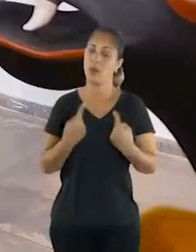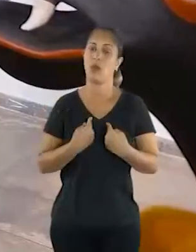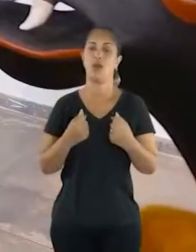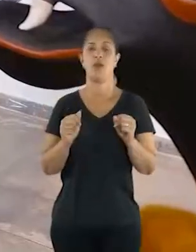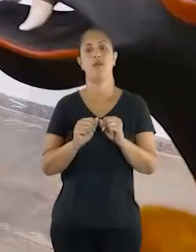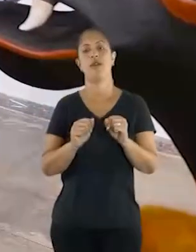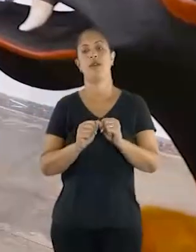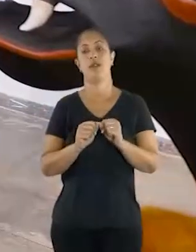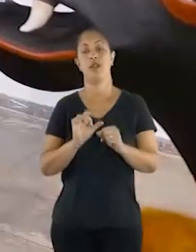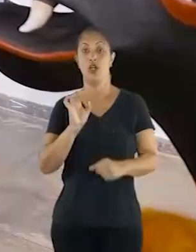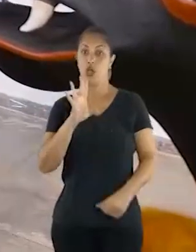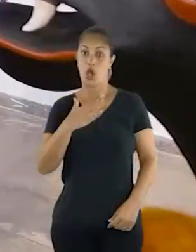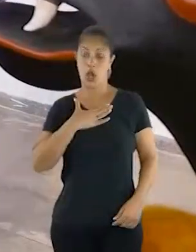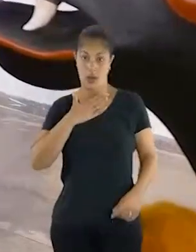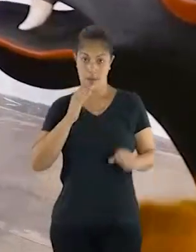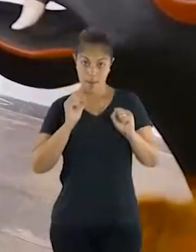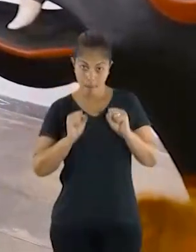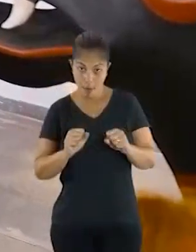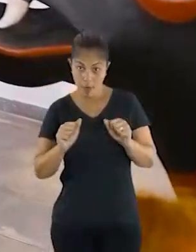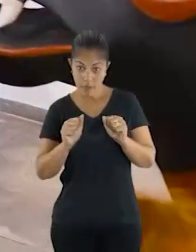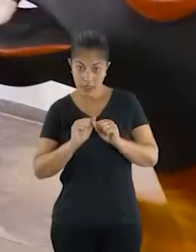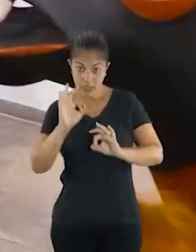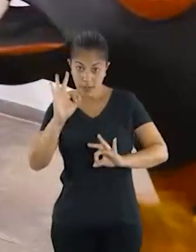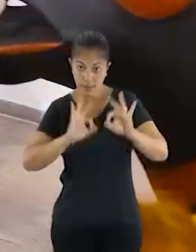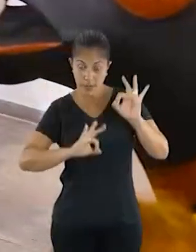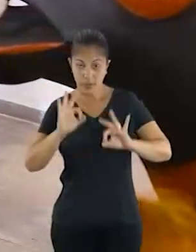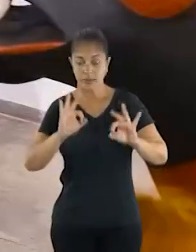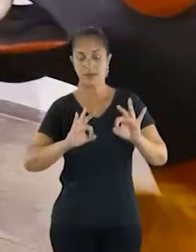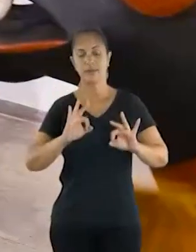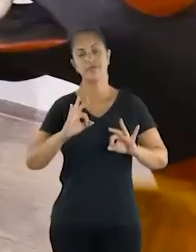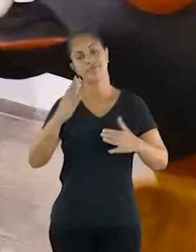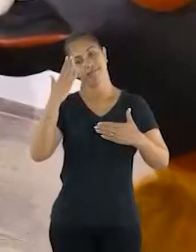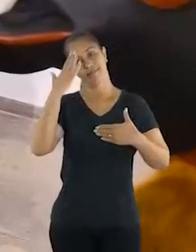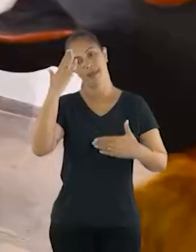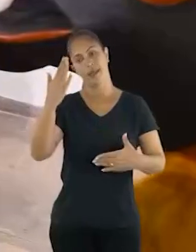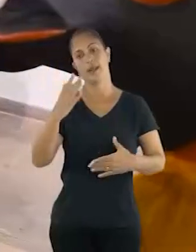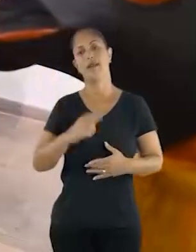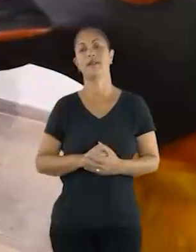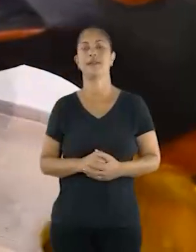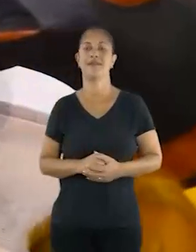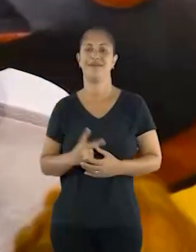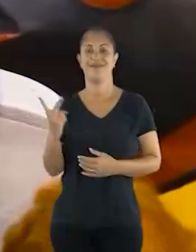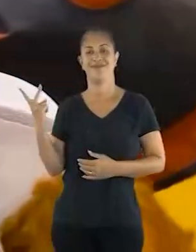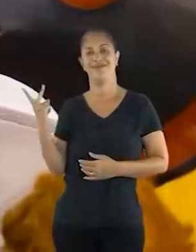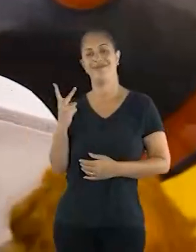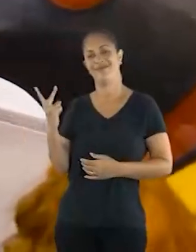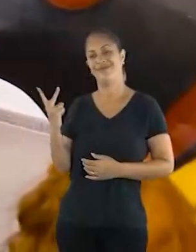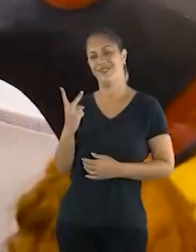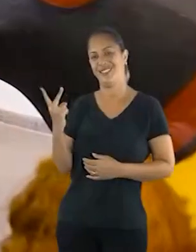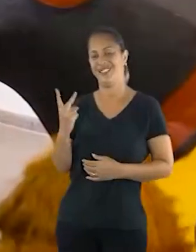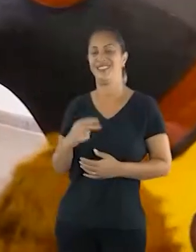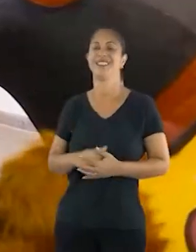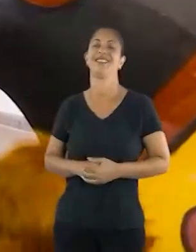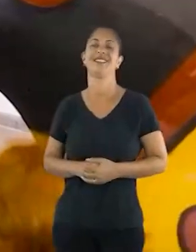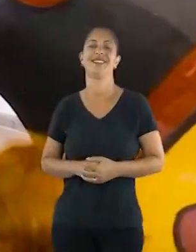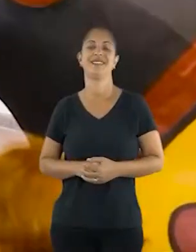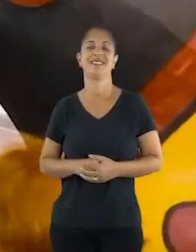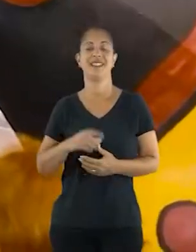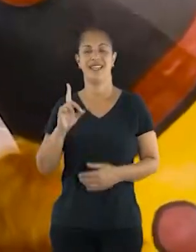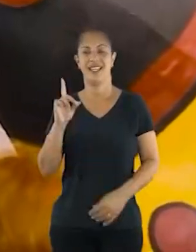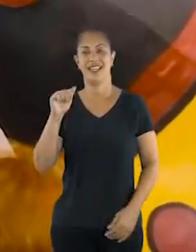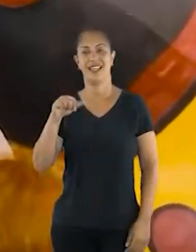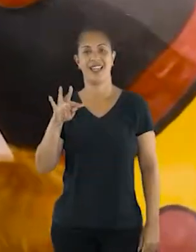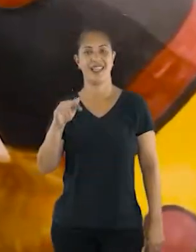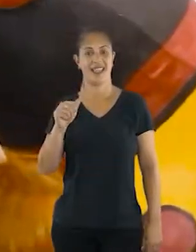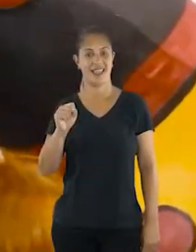Então, eu só pude fazer esse projeto graças aos meus 2 escudeiros, que foram o Dantas e o